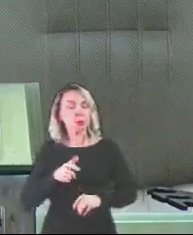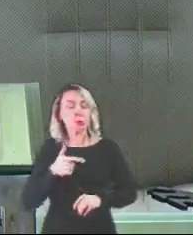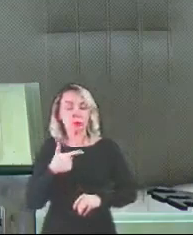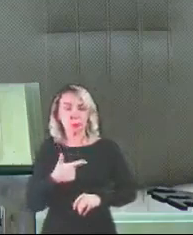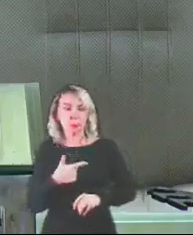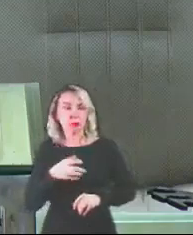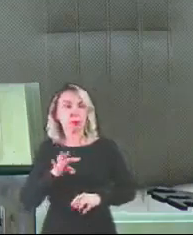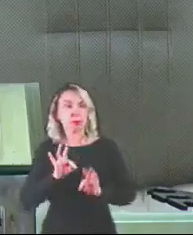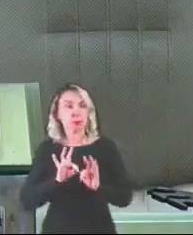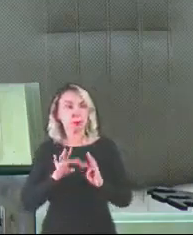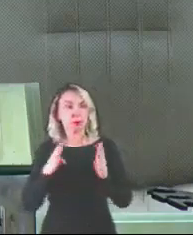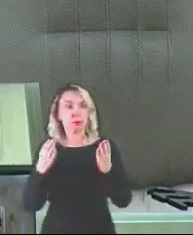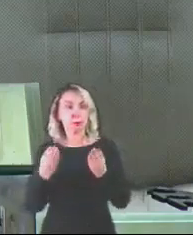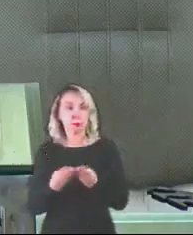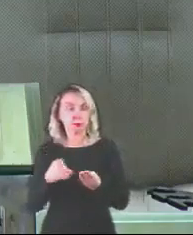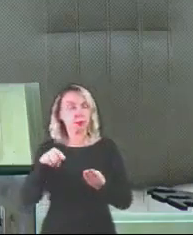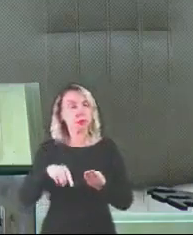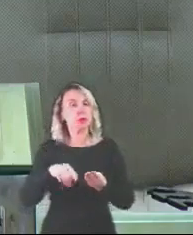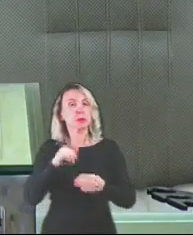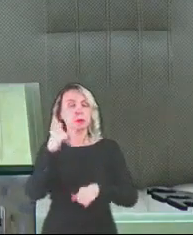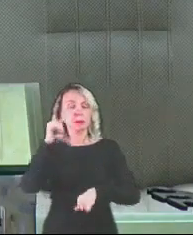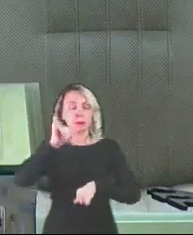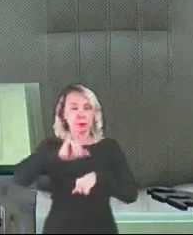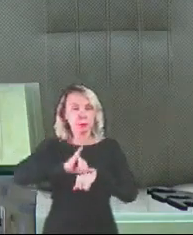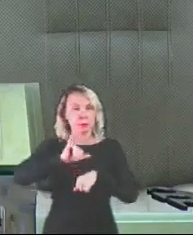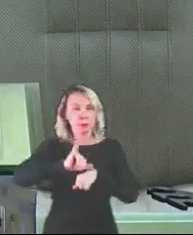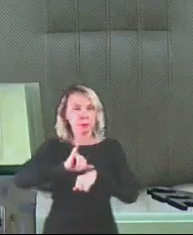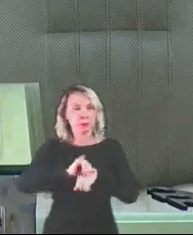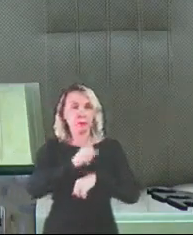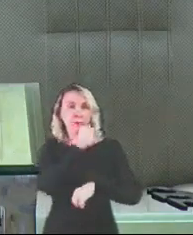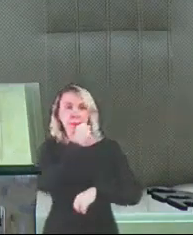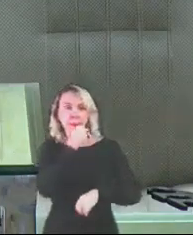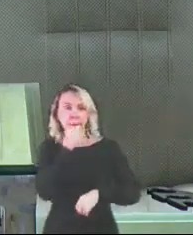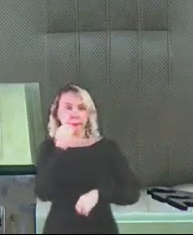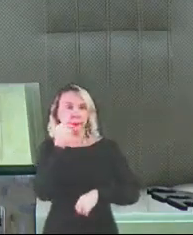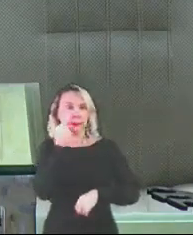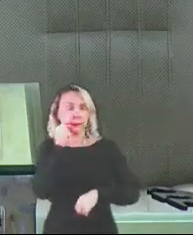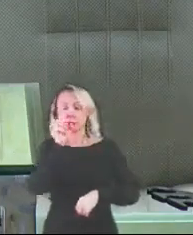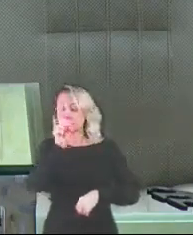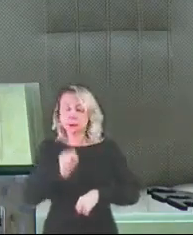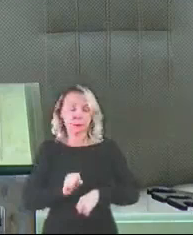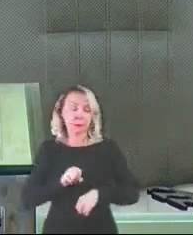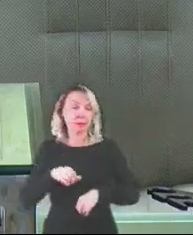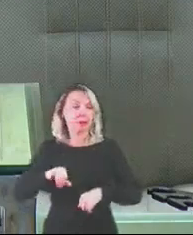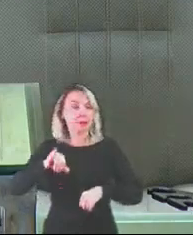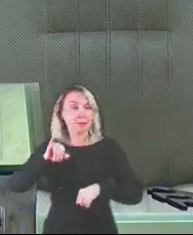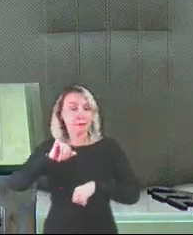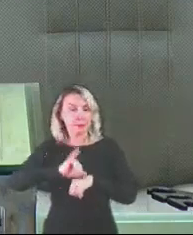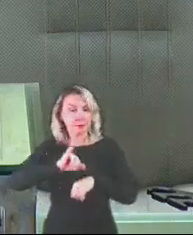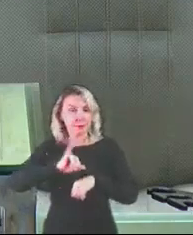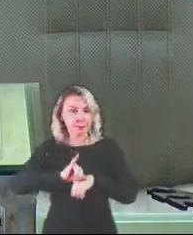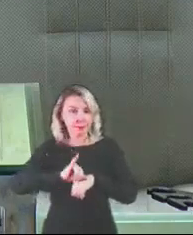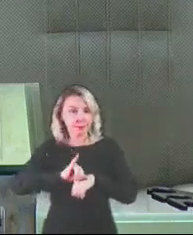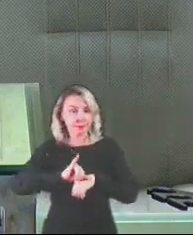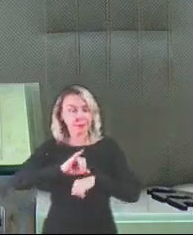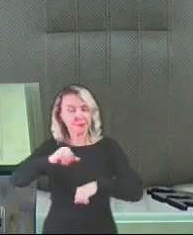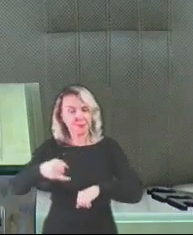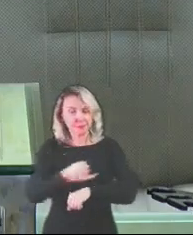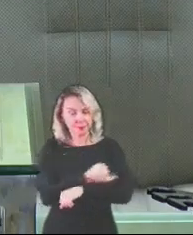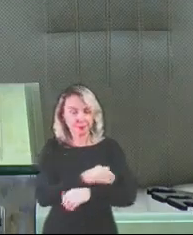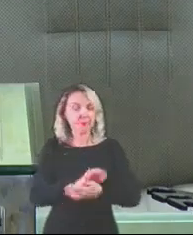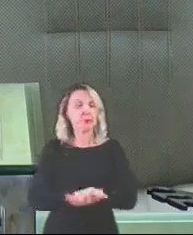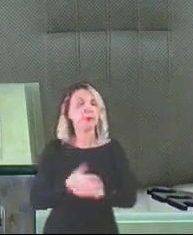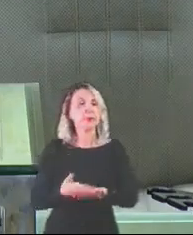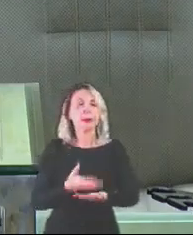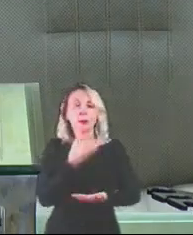do Reino do Norte prestou, nenhum. Alguns reis do Reino do Sul foram reis bons. Joás é o 8º rei